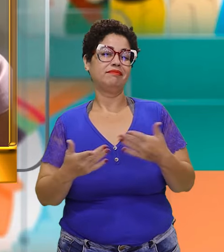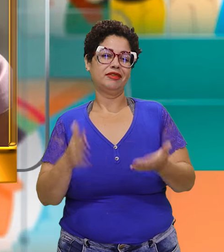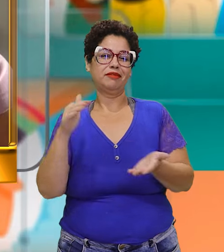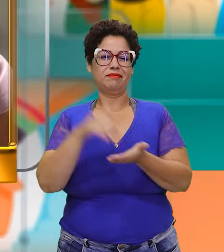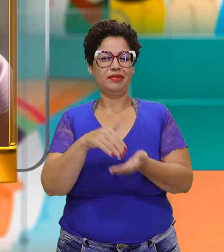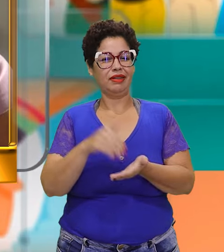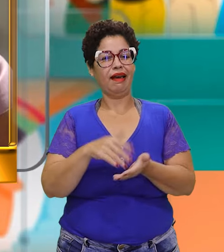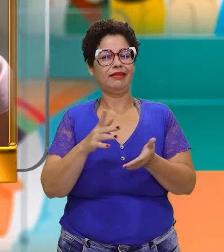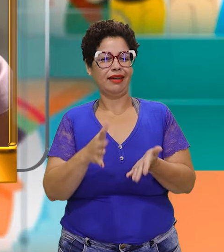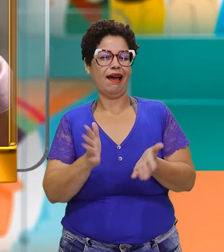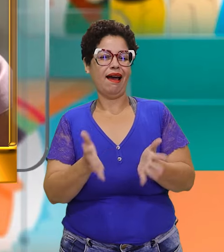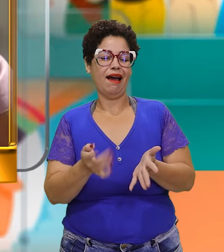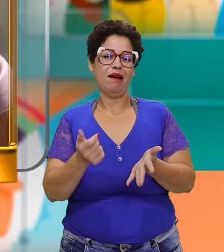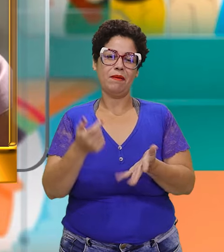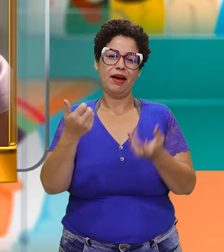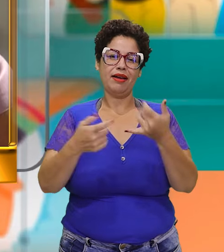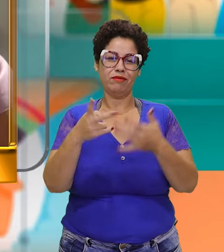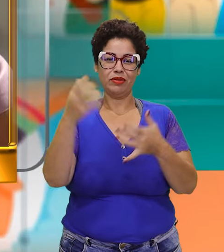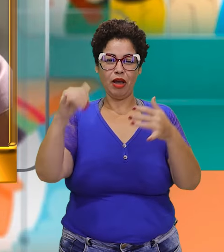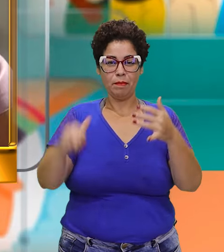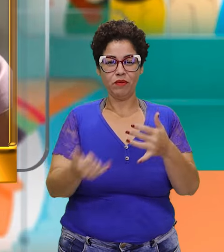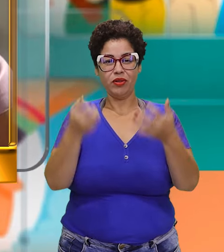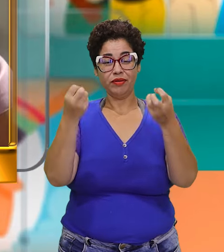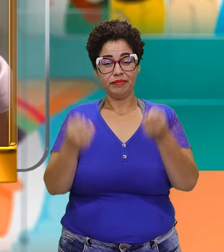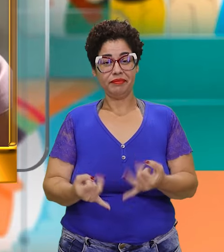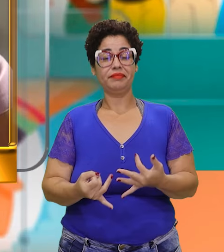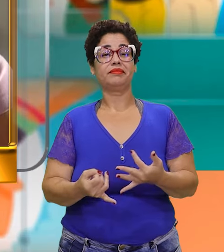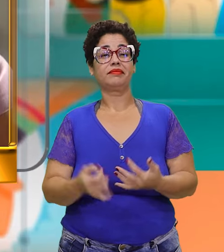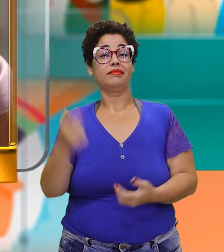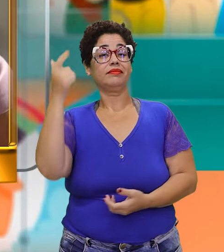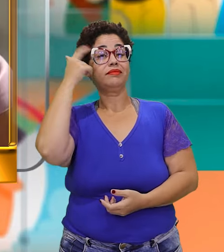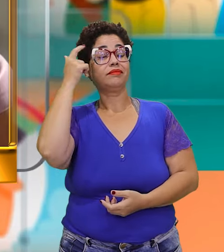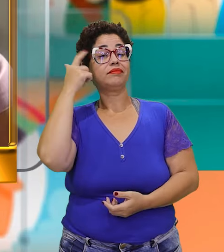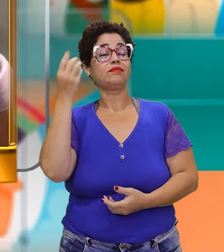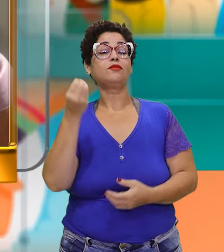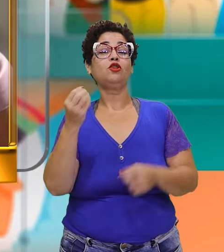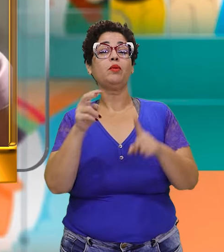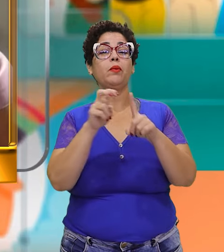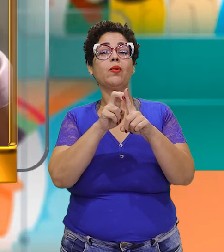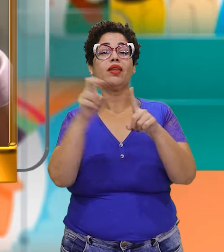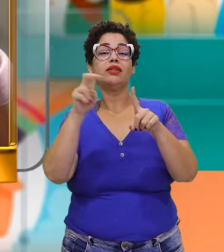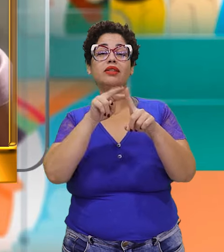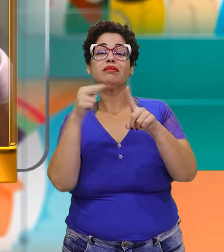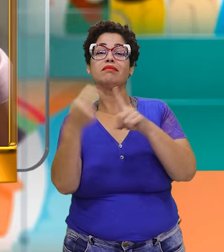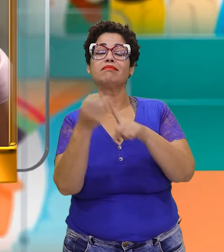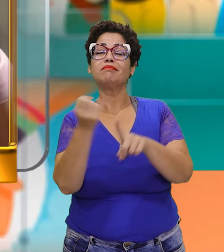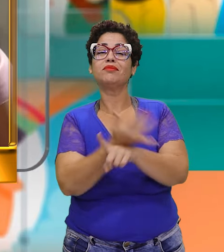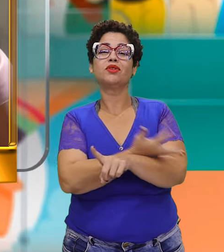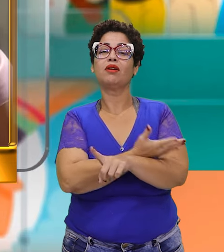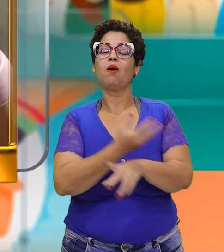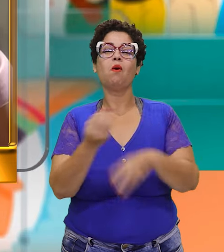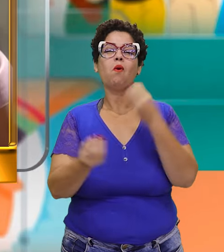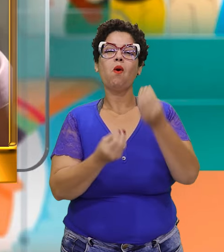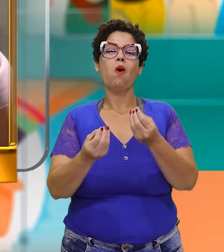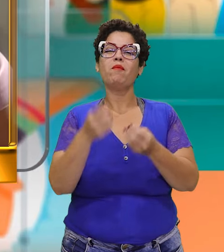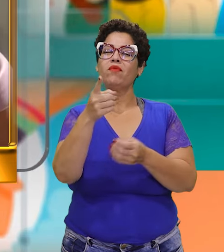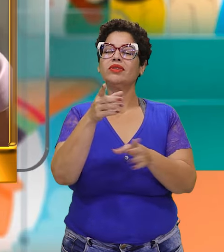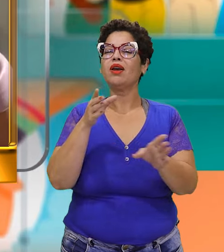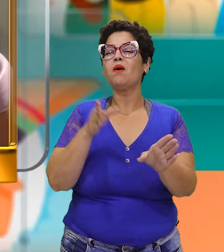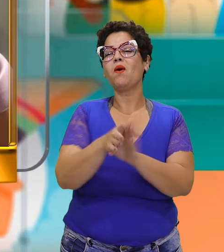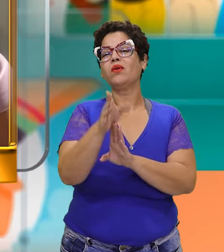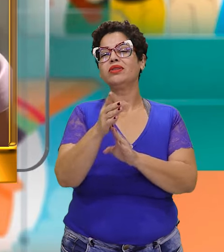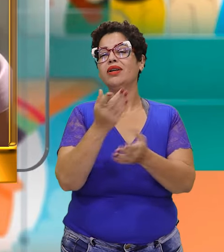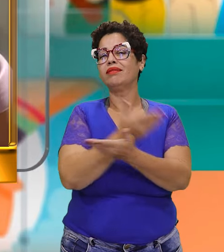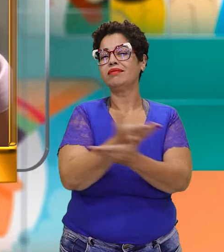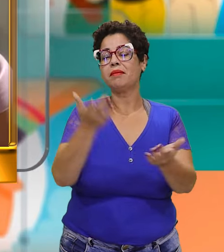para finalizarmos, já puxando, né, essa sua fala, ou seja, pensando na inteligência socioemocional, que